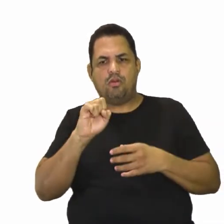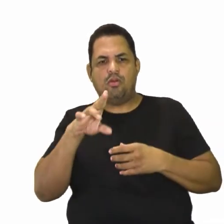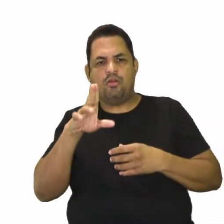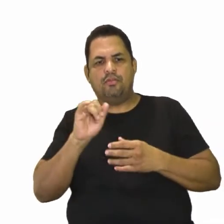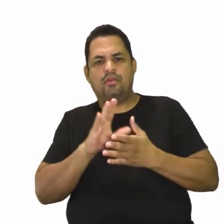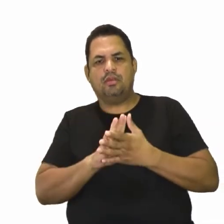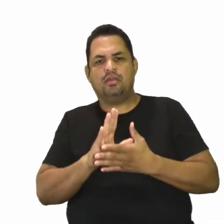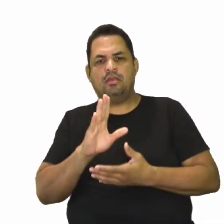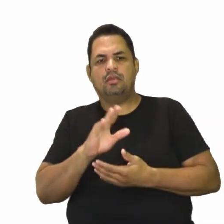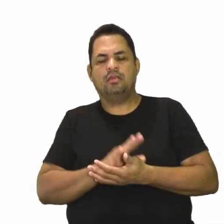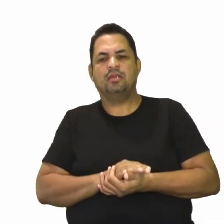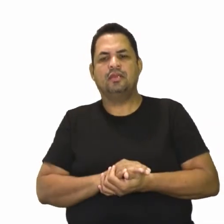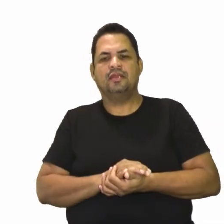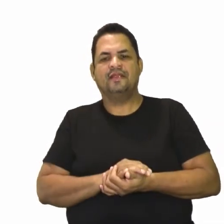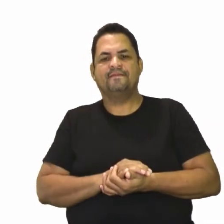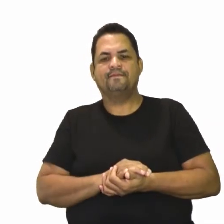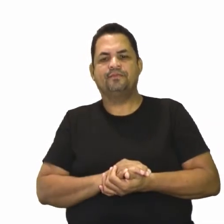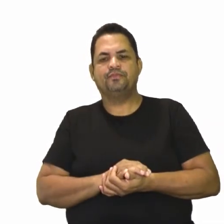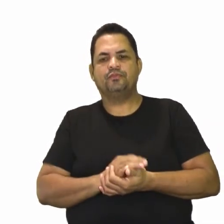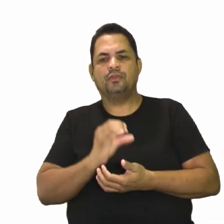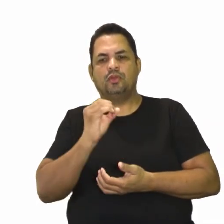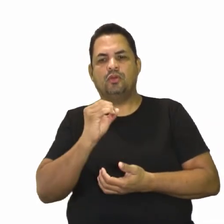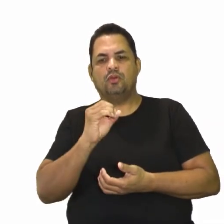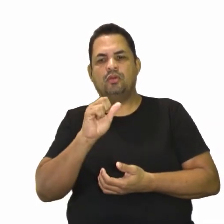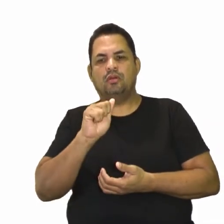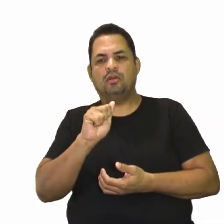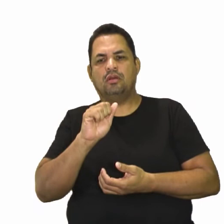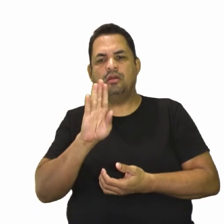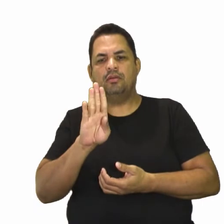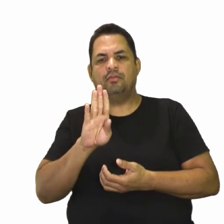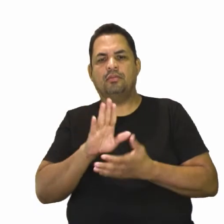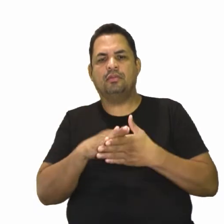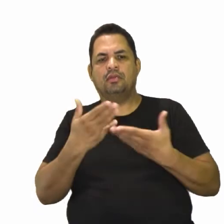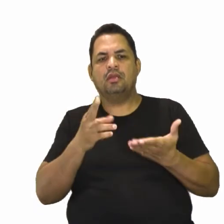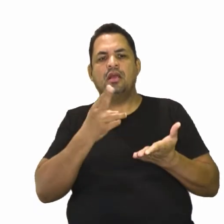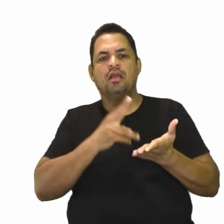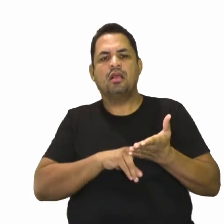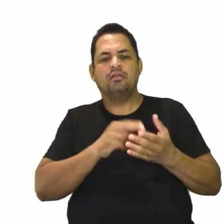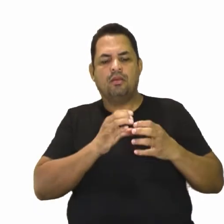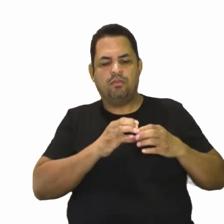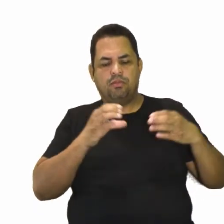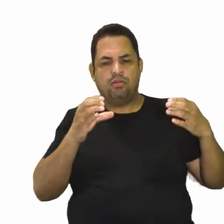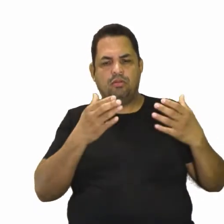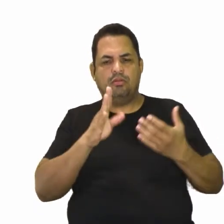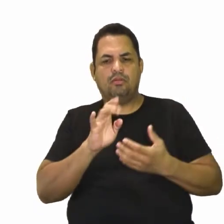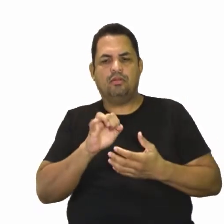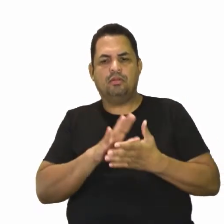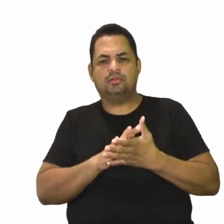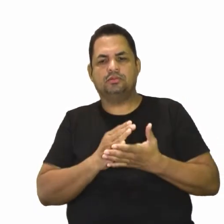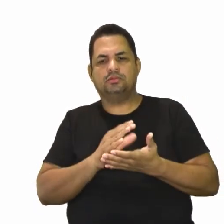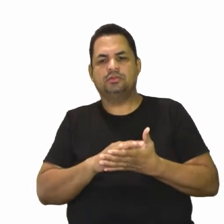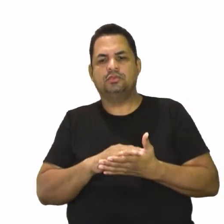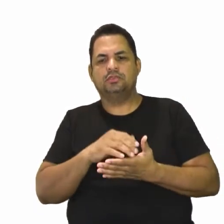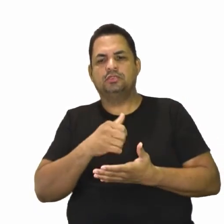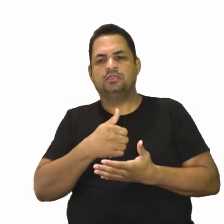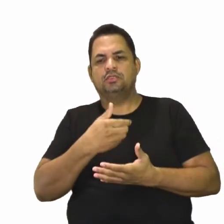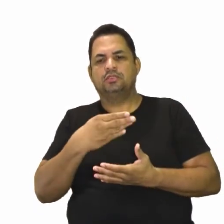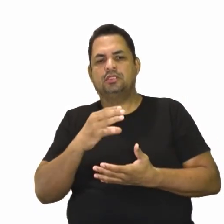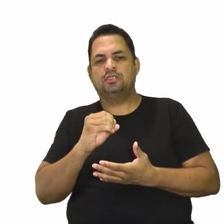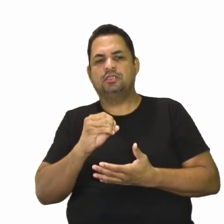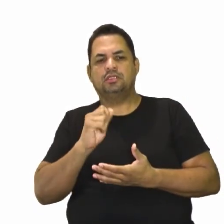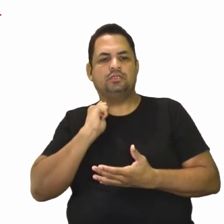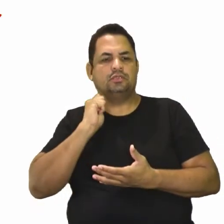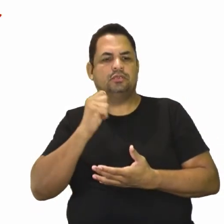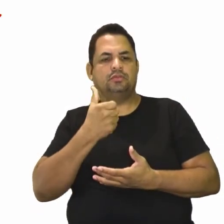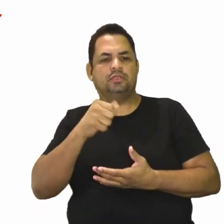na Ordem dos Advogados do Brasil, eles vão colocar carta-bomba. E se não bastasse a carta-bomba, no dia 30 de abril de 81, uma